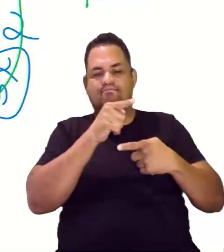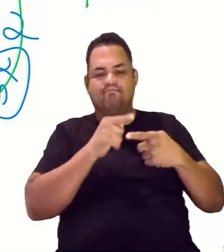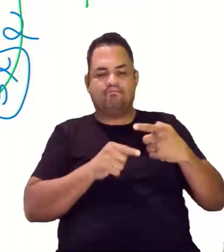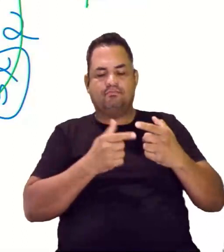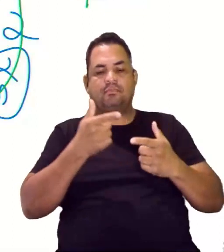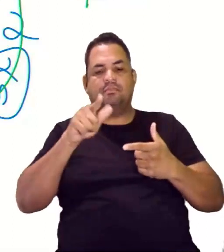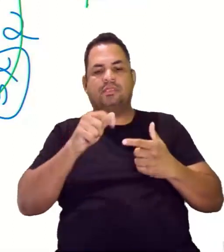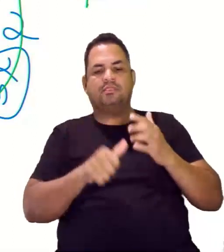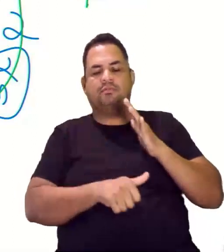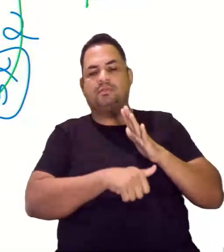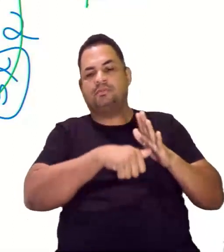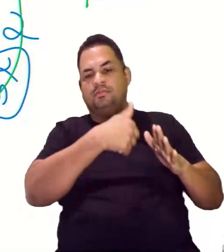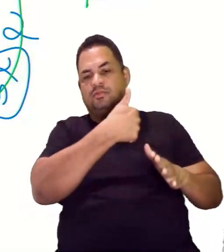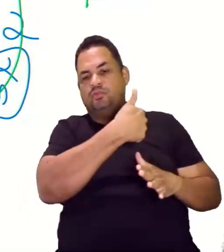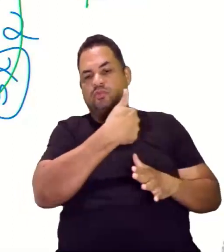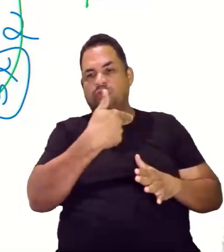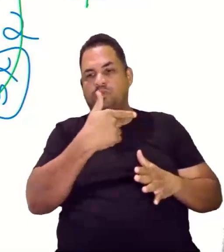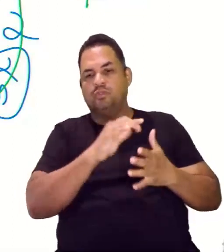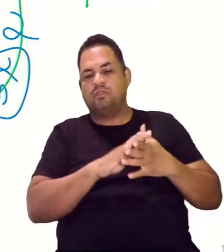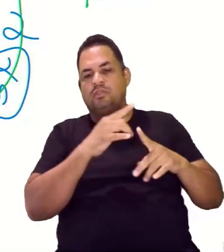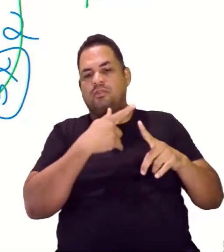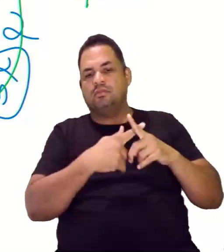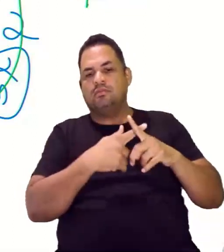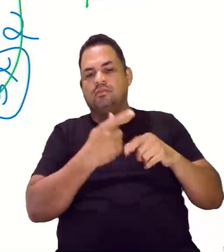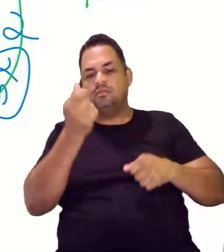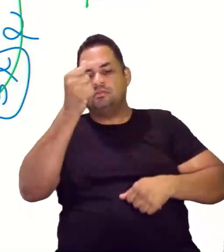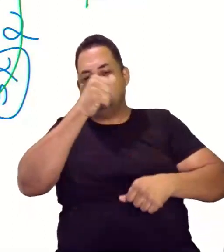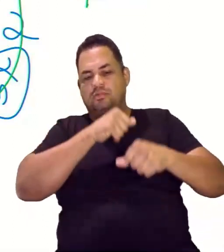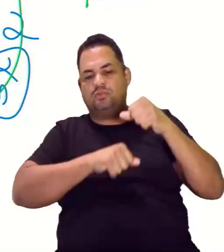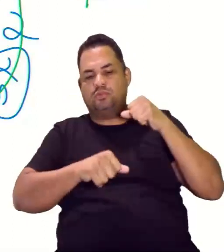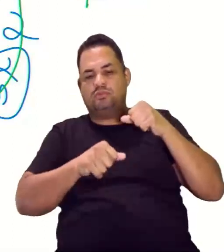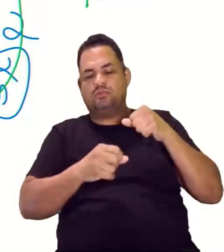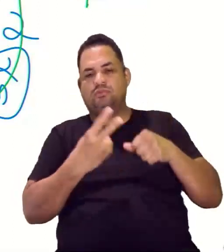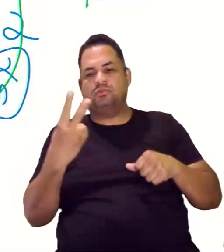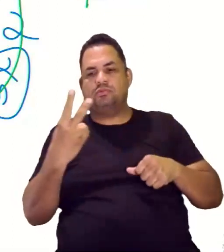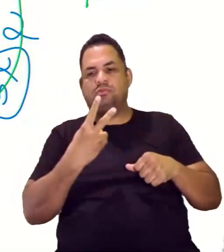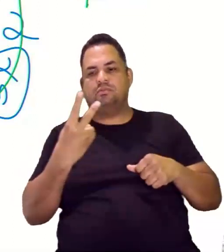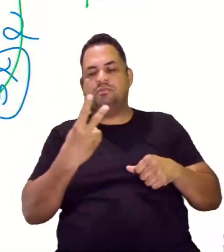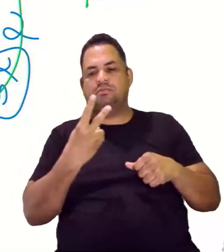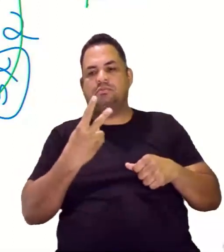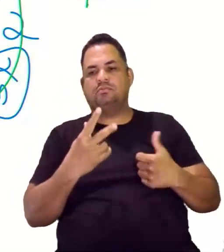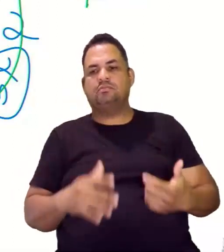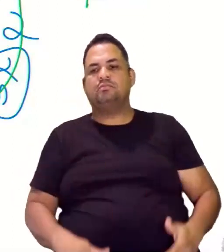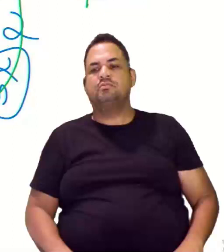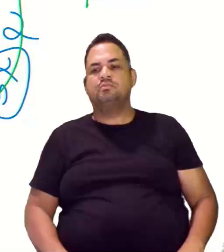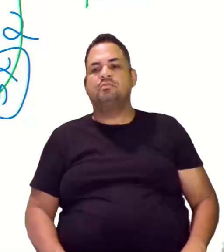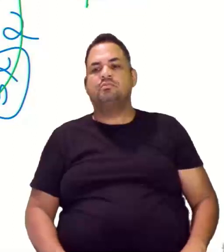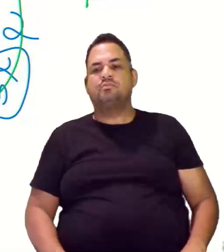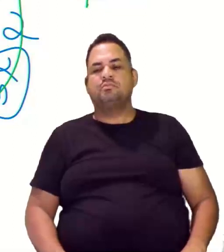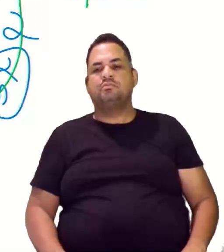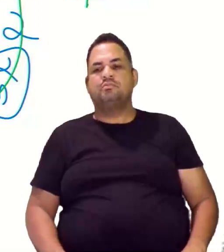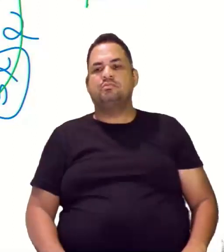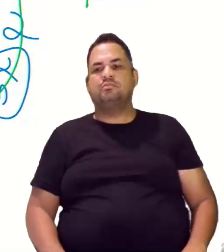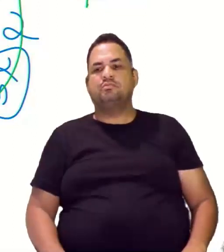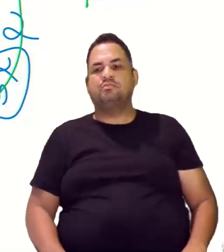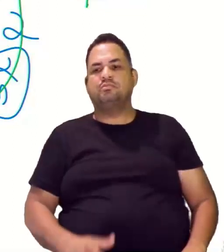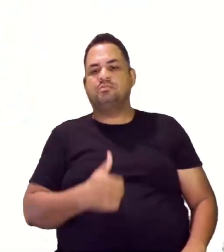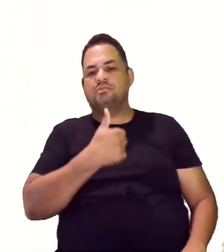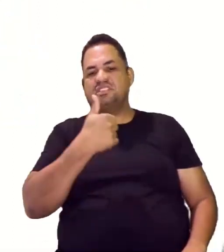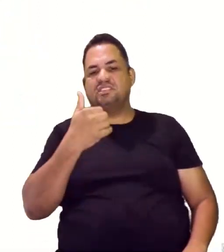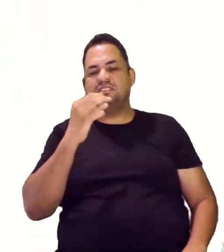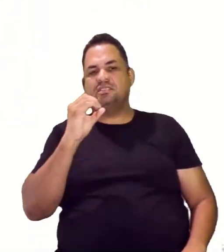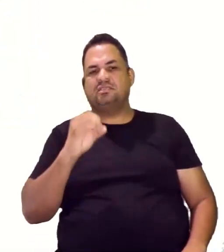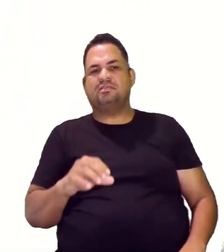repete o primeiro, 12 mil, e multiplica pelo inverso do segundo. 2 centésimos vai mudar, vai ficar 100 sobre